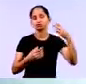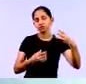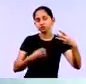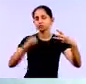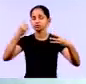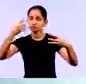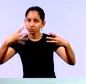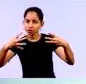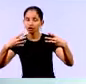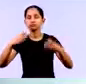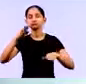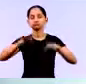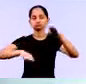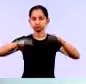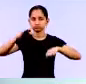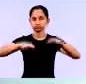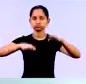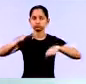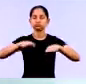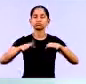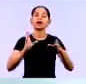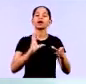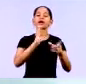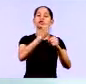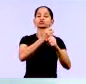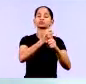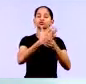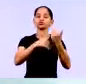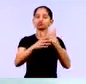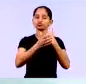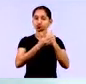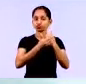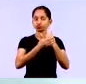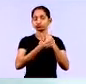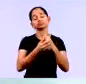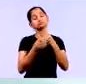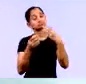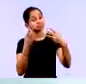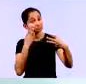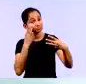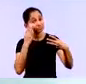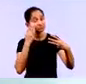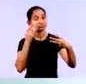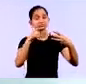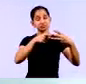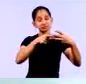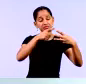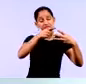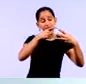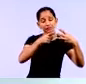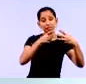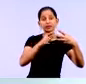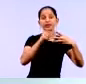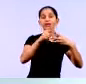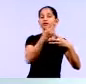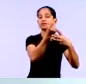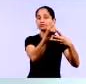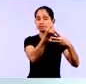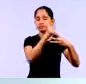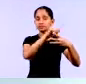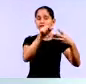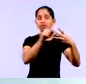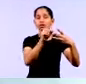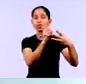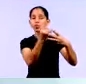o custo de produção do período, que é a soma dessas 3. O orçamento de produção é